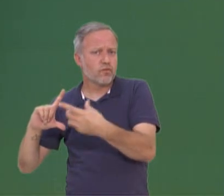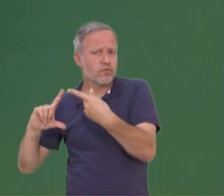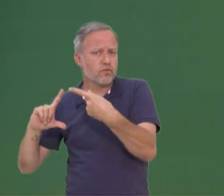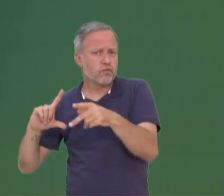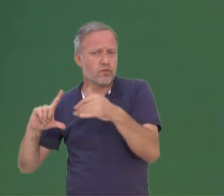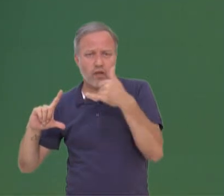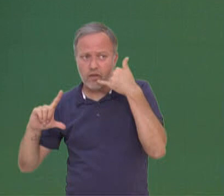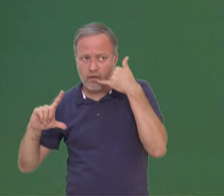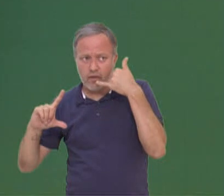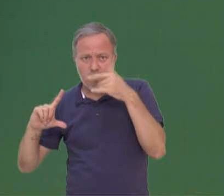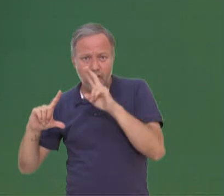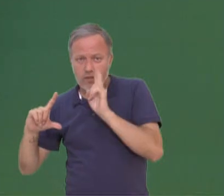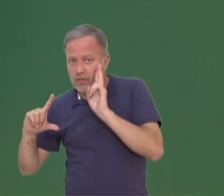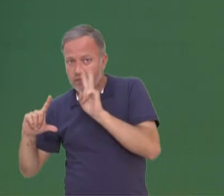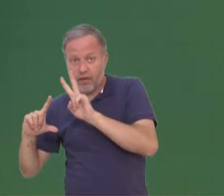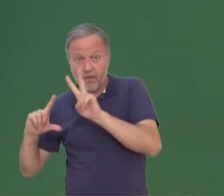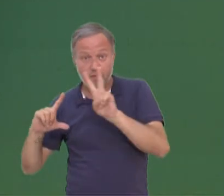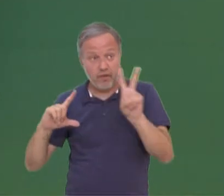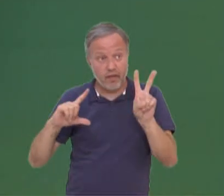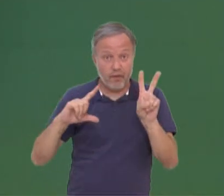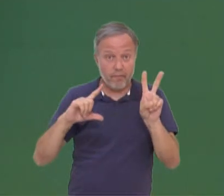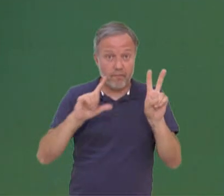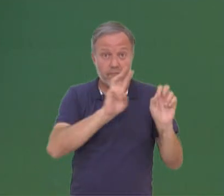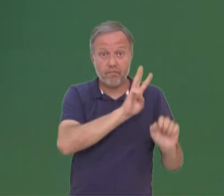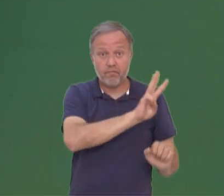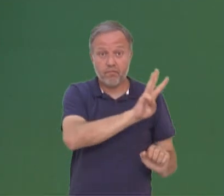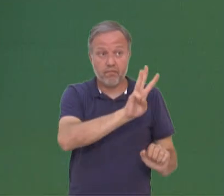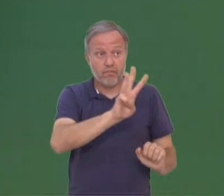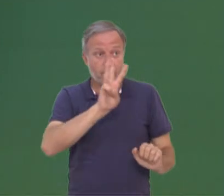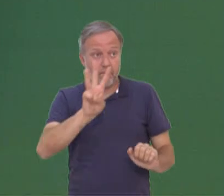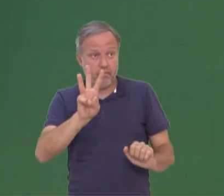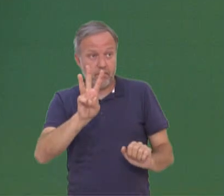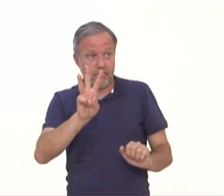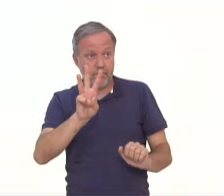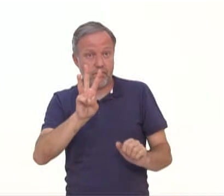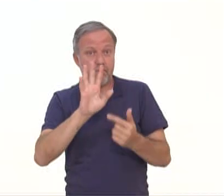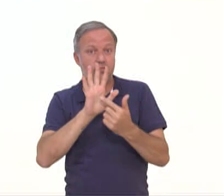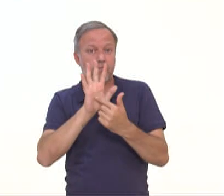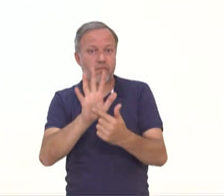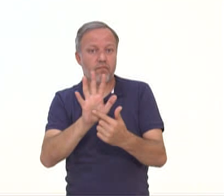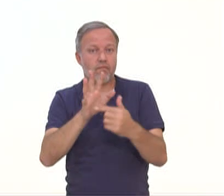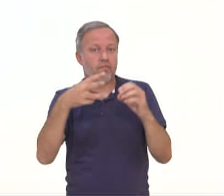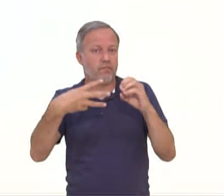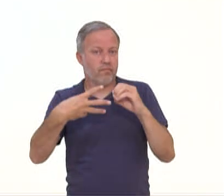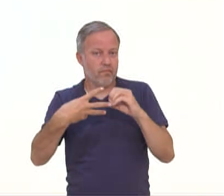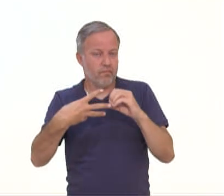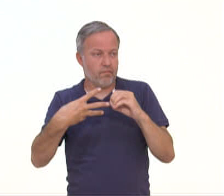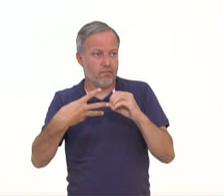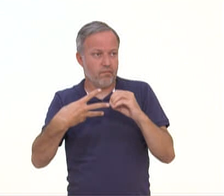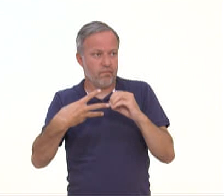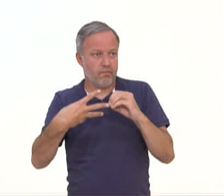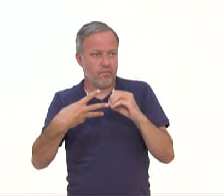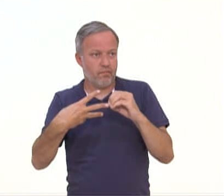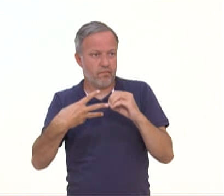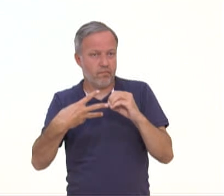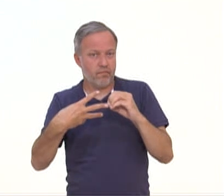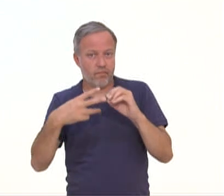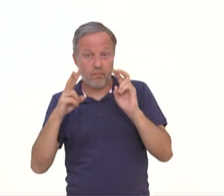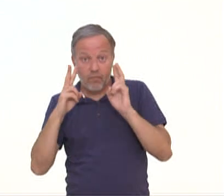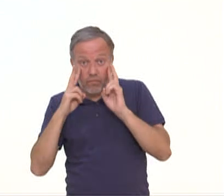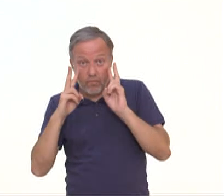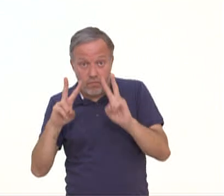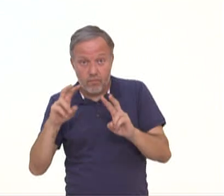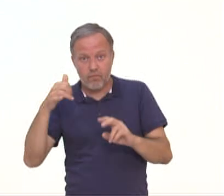código e ele vai te encaminhar para esse site que eu estou mostrando aqui na imagem. Correto? Professor, eu estou assistindo a minha aula